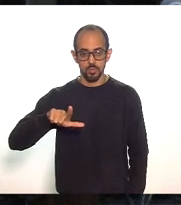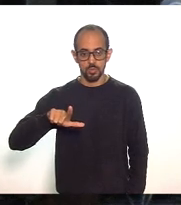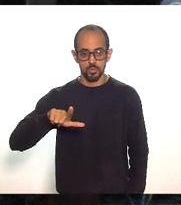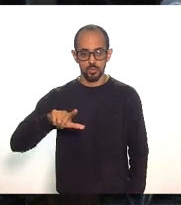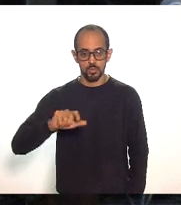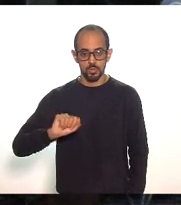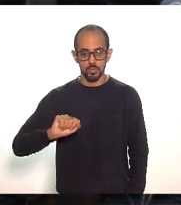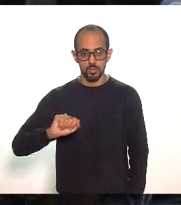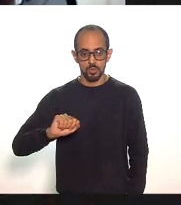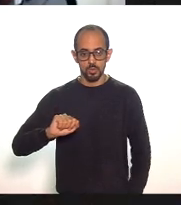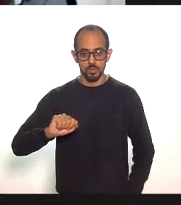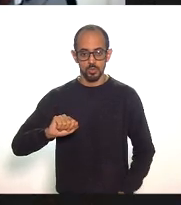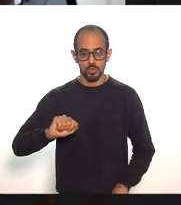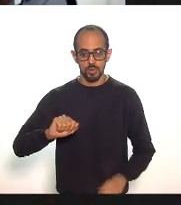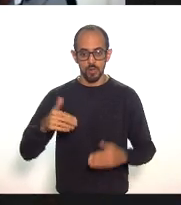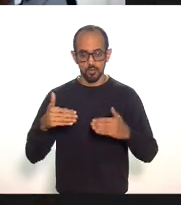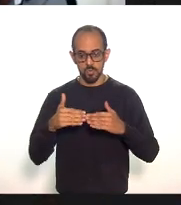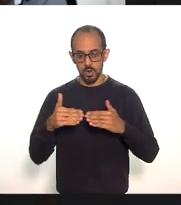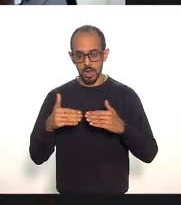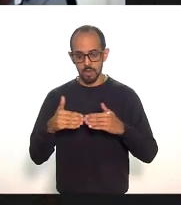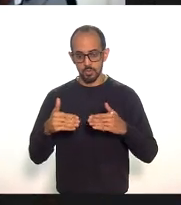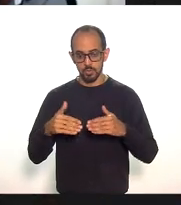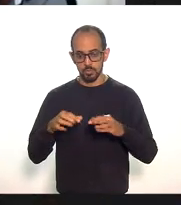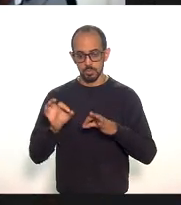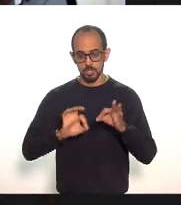Favorável ao projeto, presidente. Favorável.